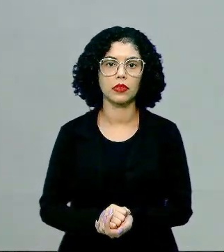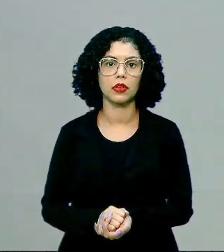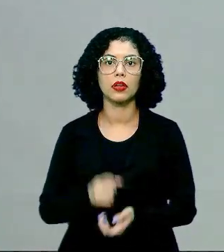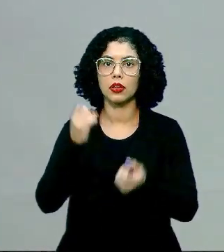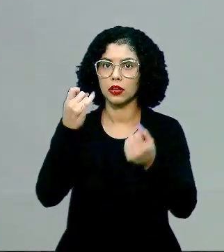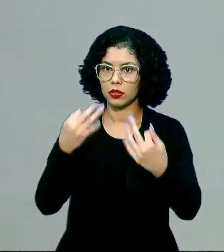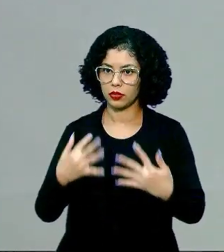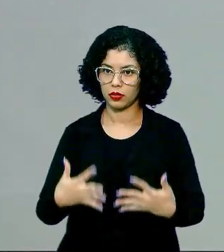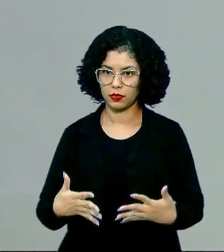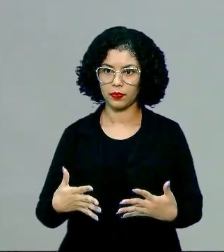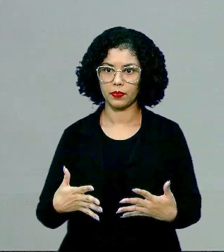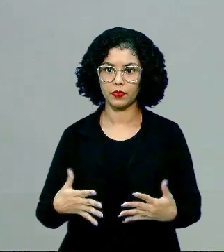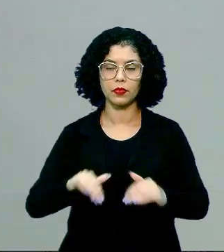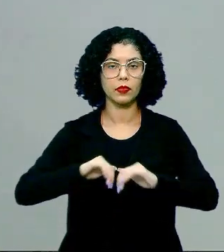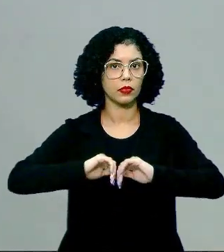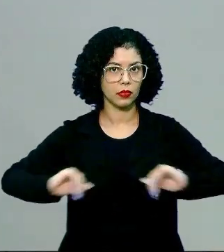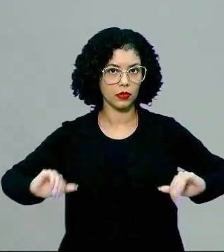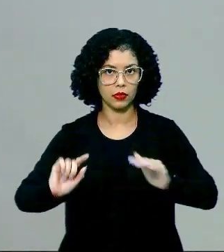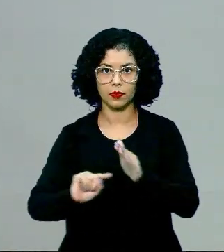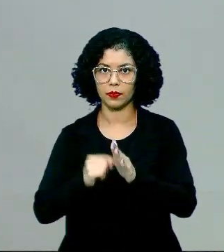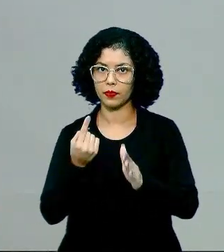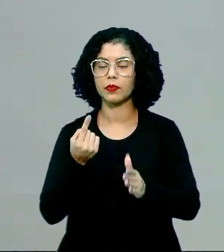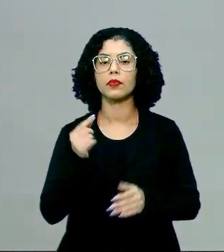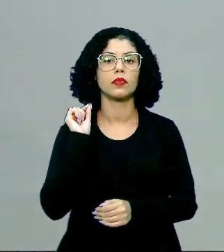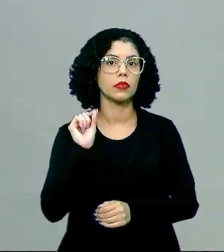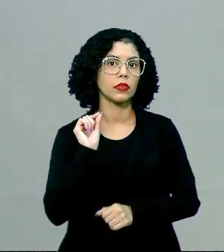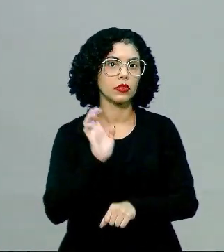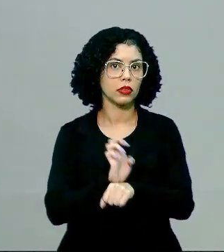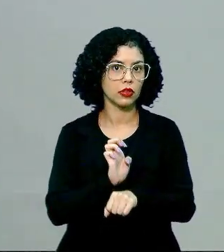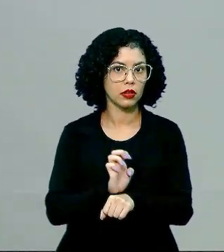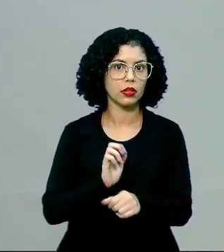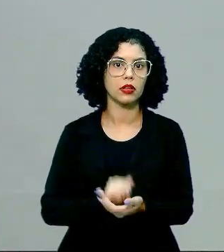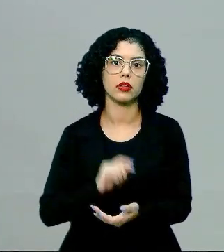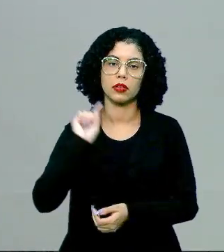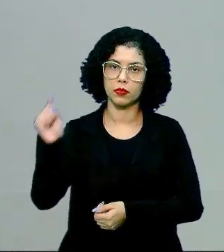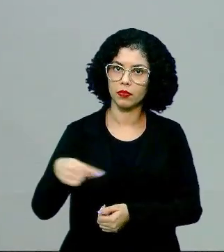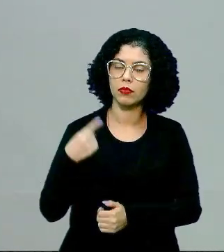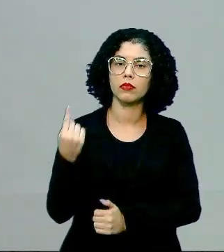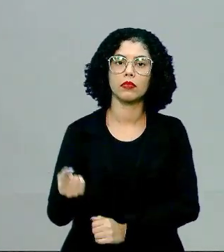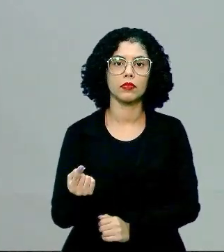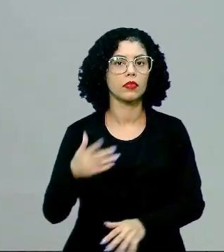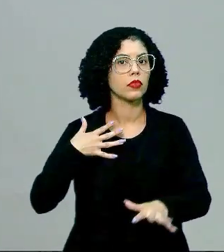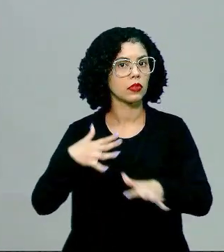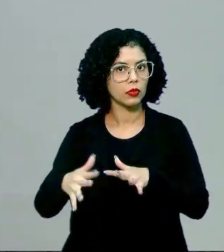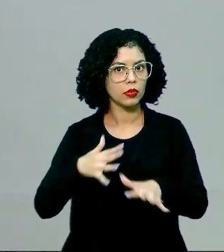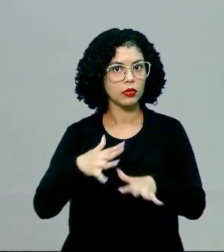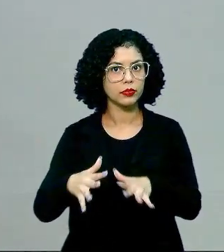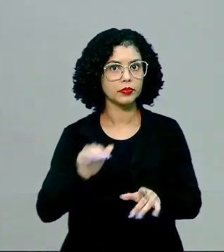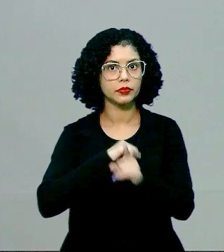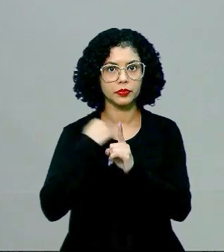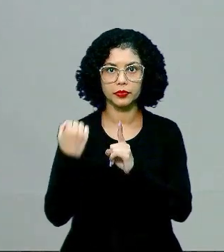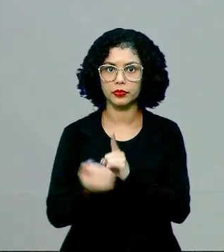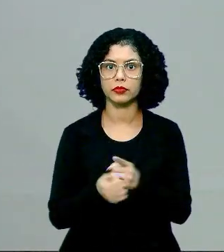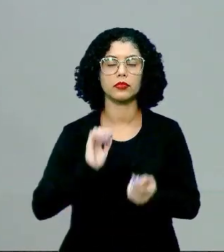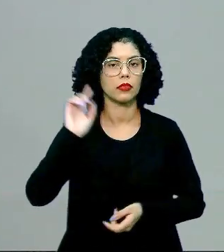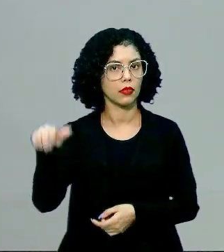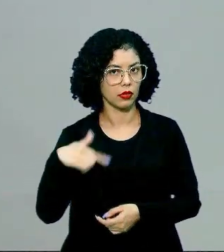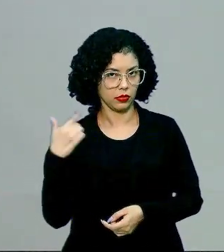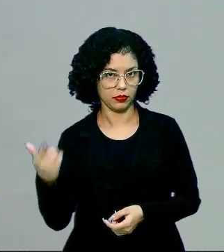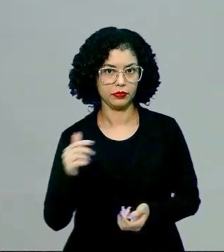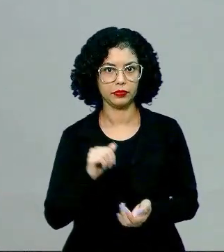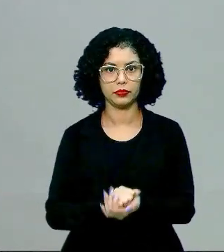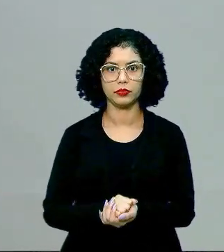eu vou explicar de forma separada, primeiro o que é Estado, posteriormente o que são os movimentos sociais e